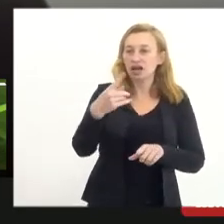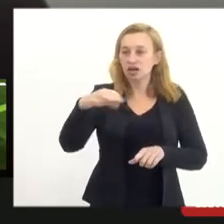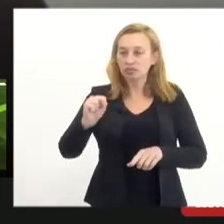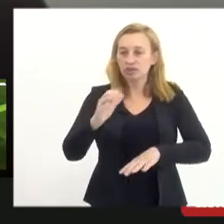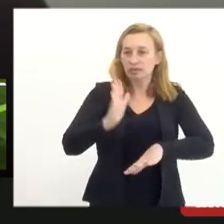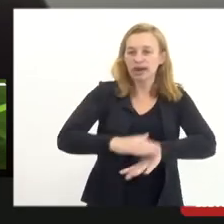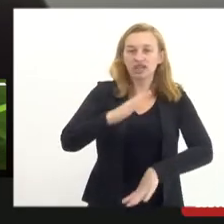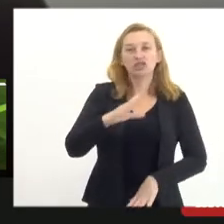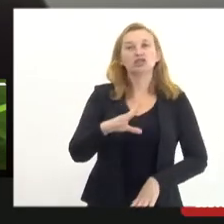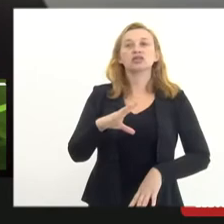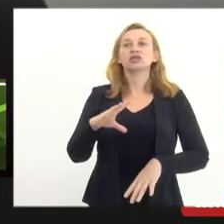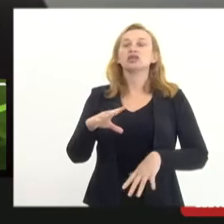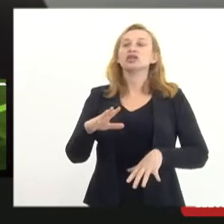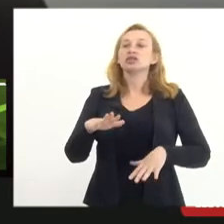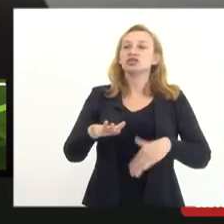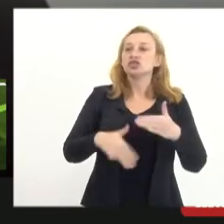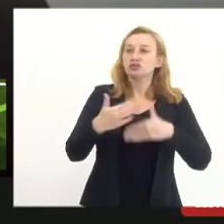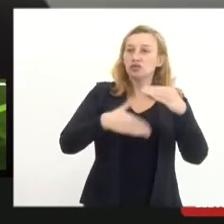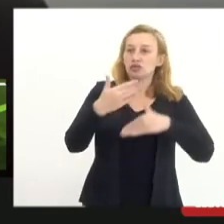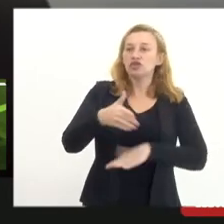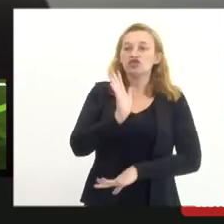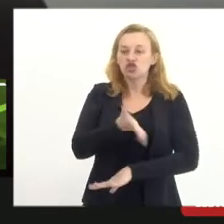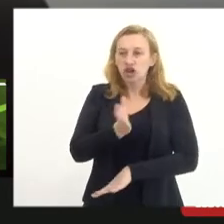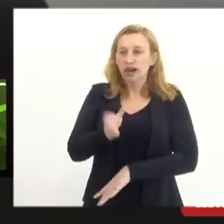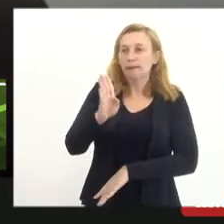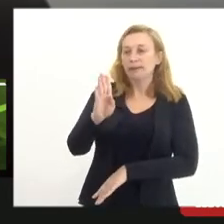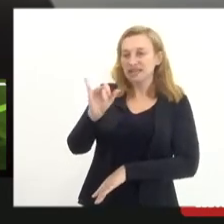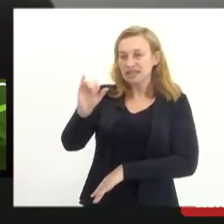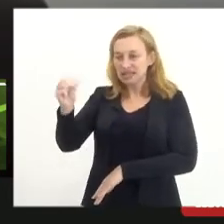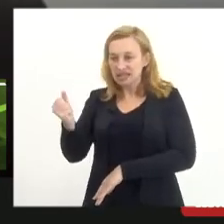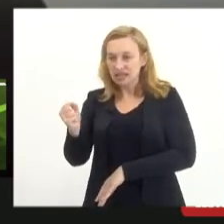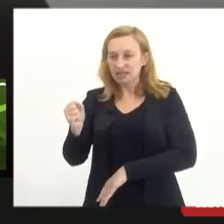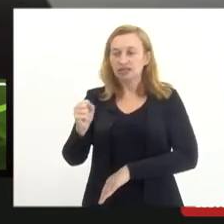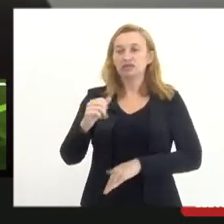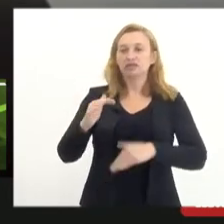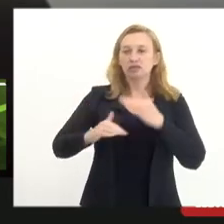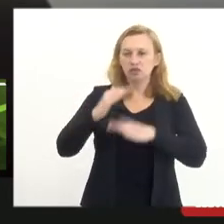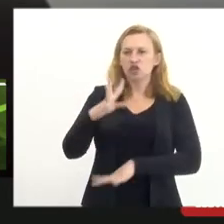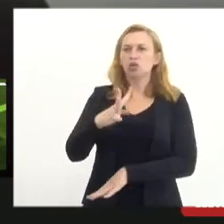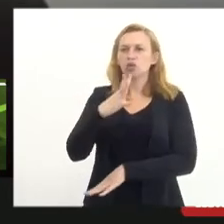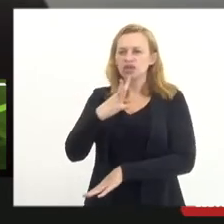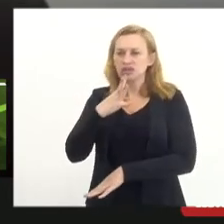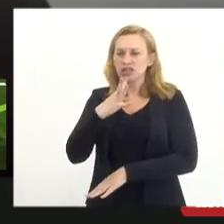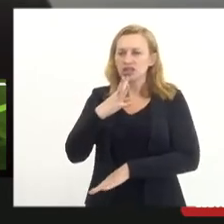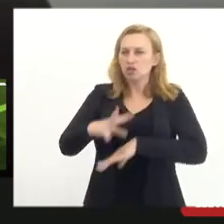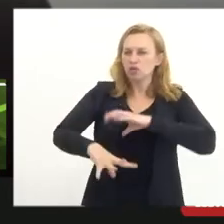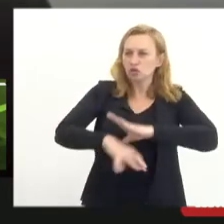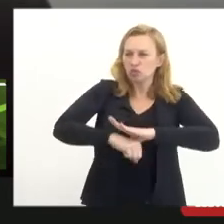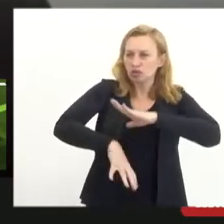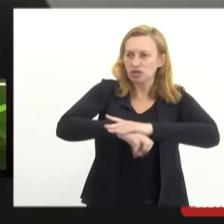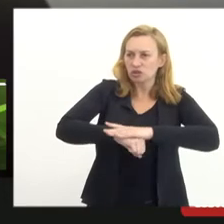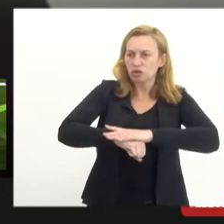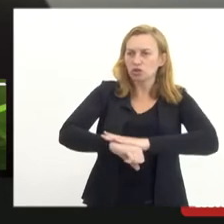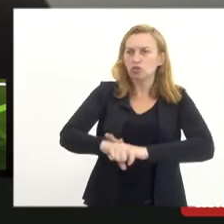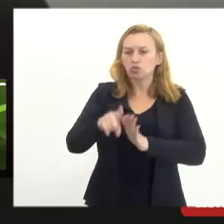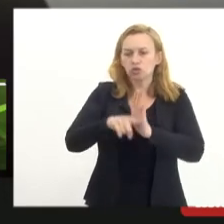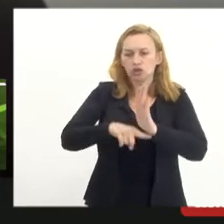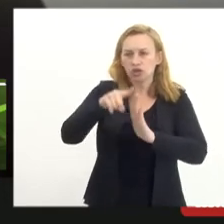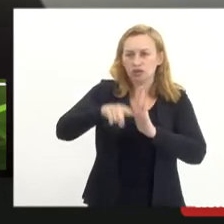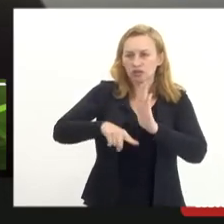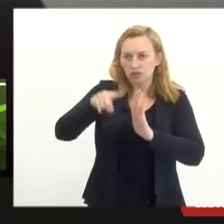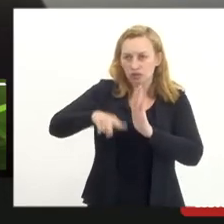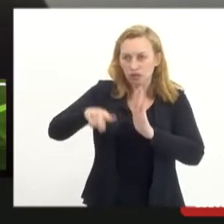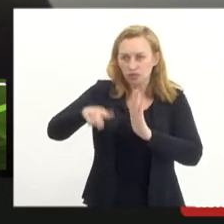desenvolvido. É uma bacia já madura, já conhecida, com um risco exploratório bem mais baixo do que